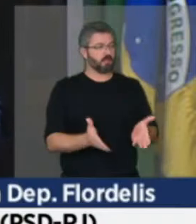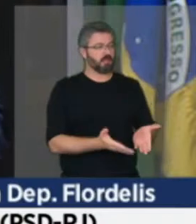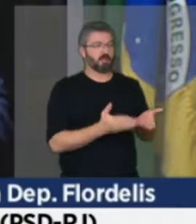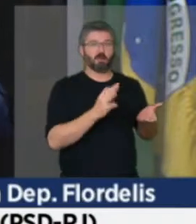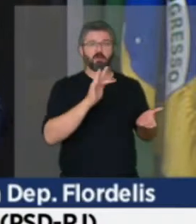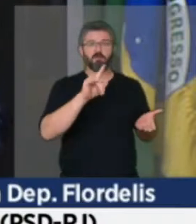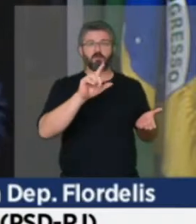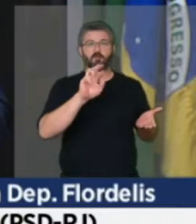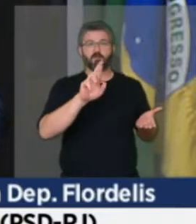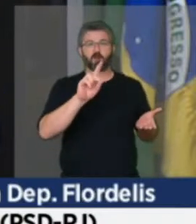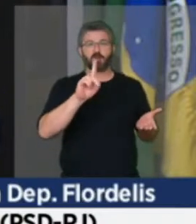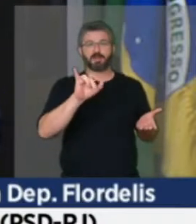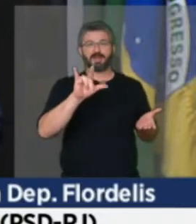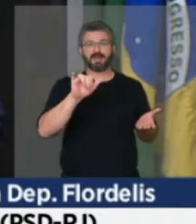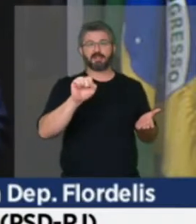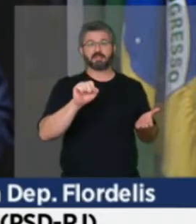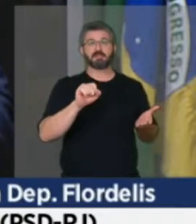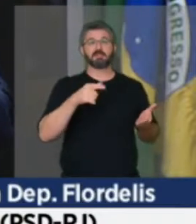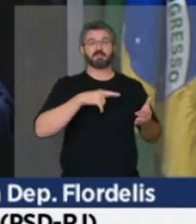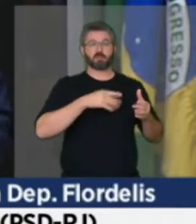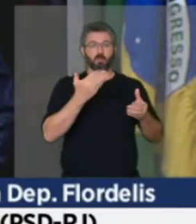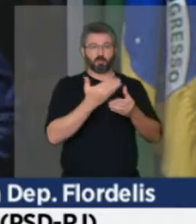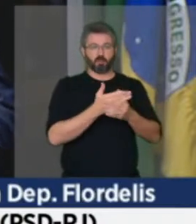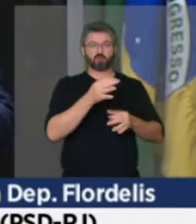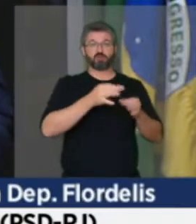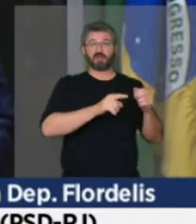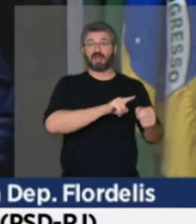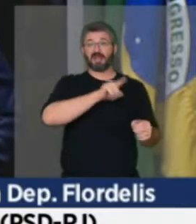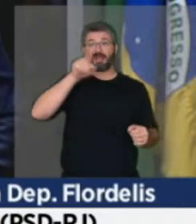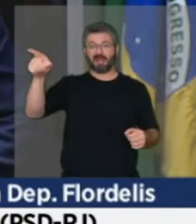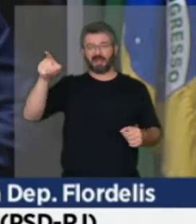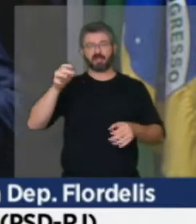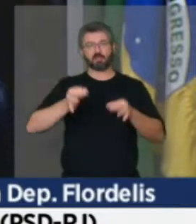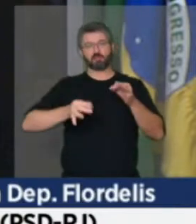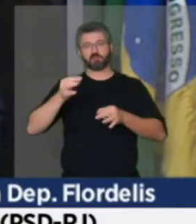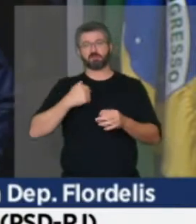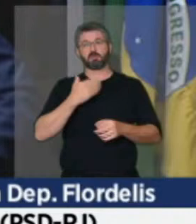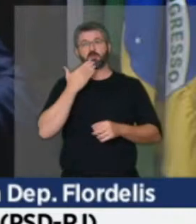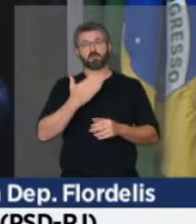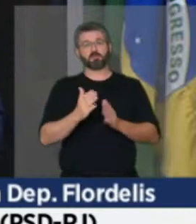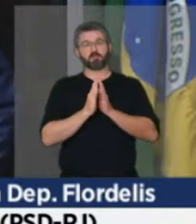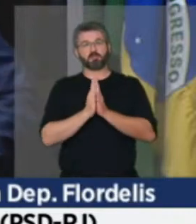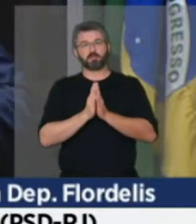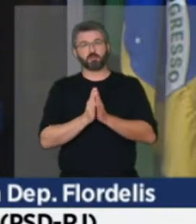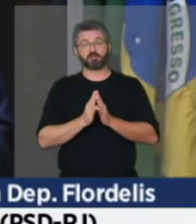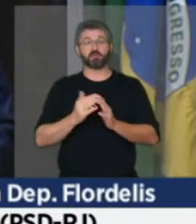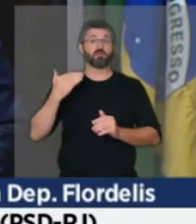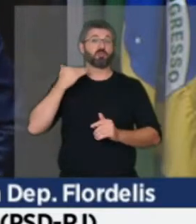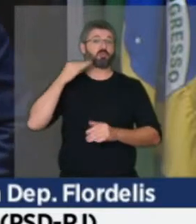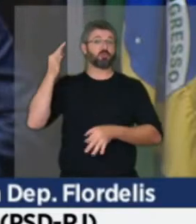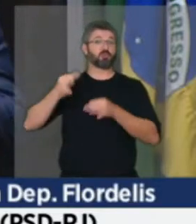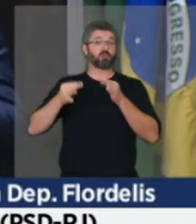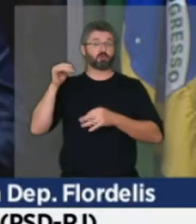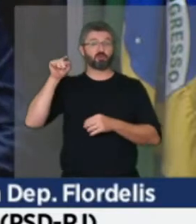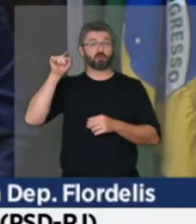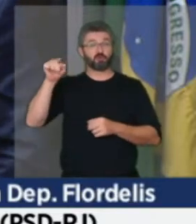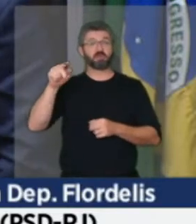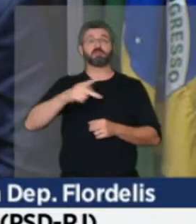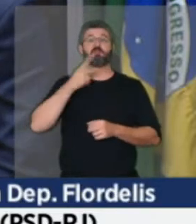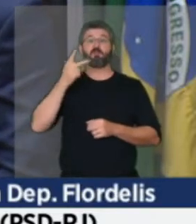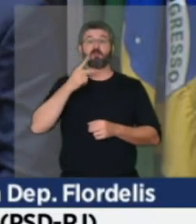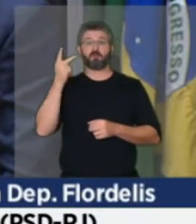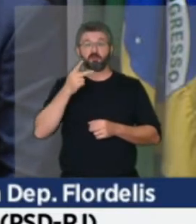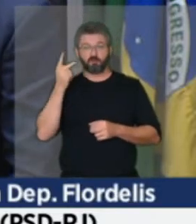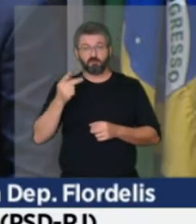ser processada no júri. Eu lhes peço a palavra. Deixem o juiz do júri dizer com